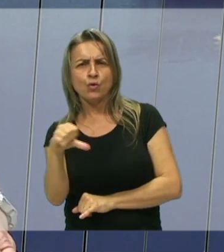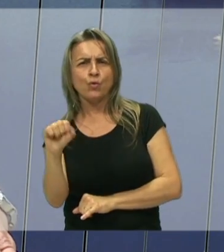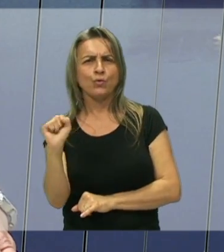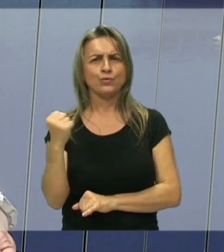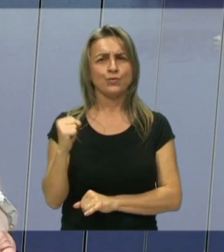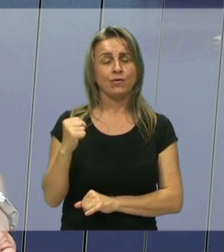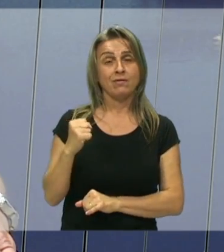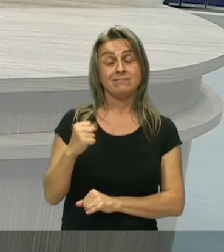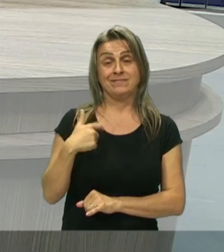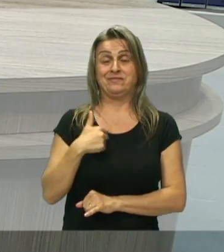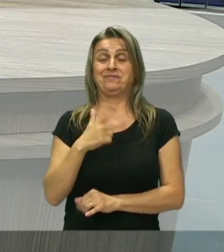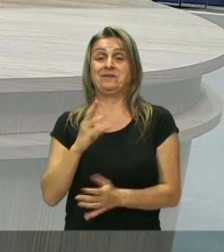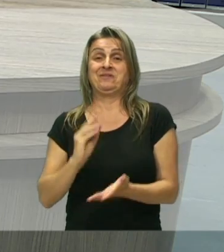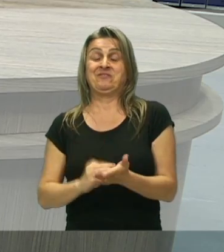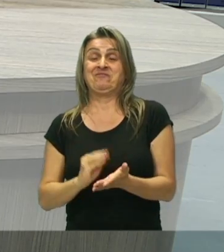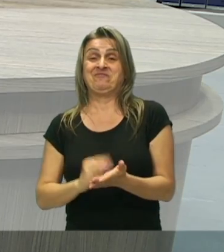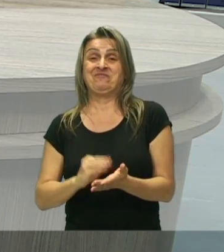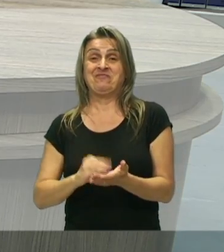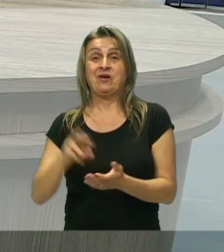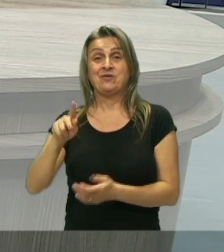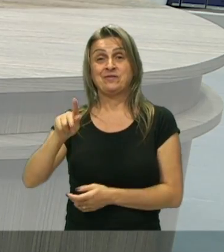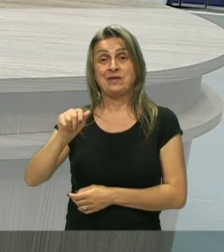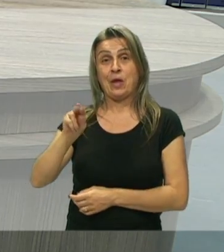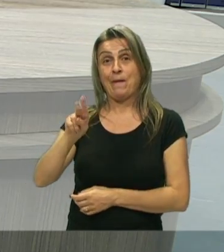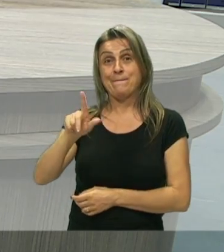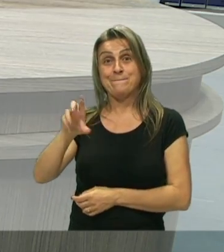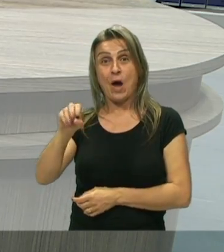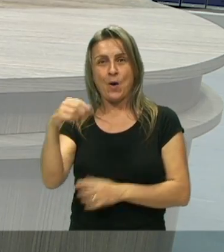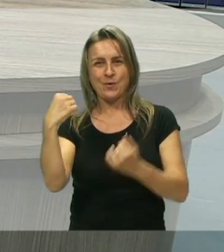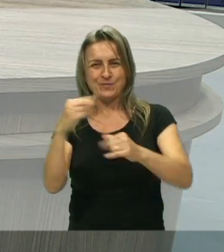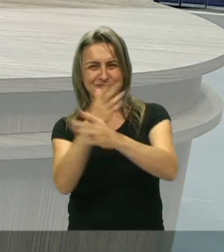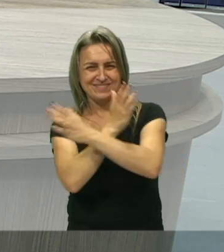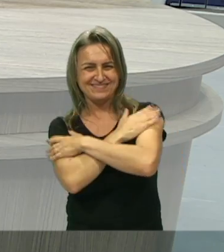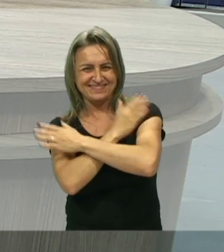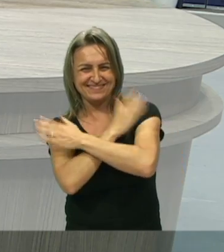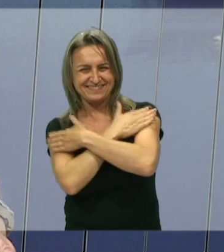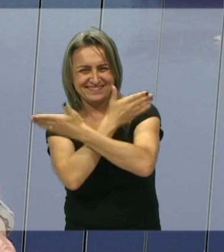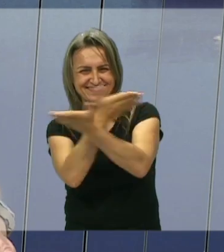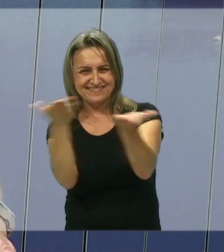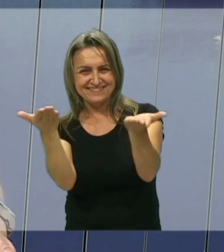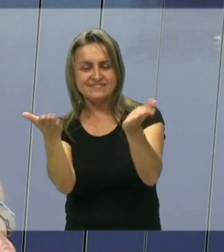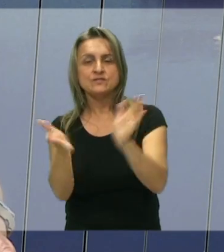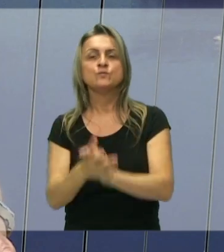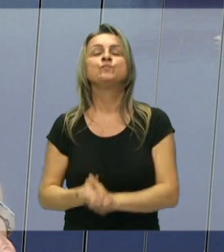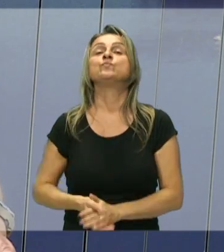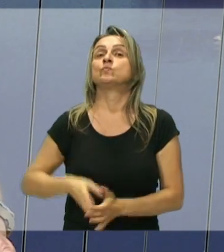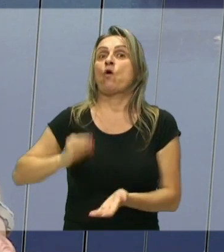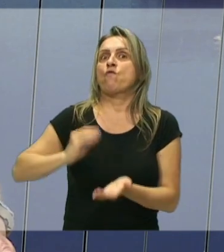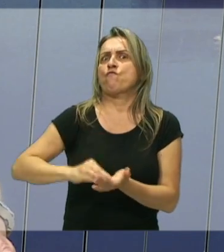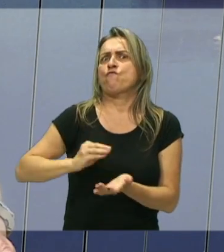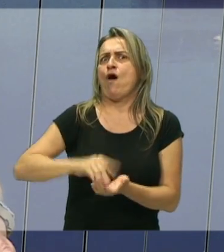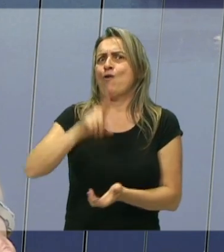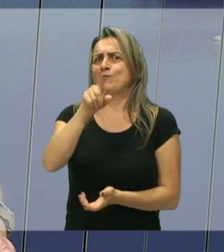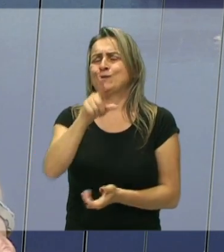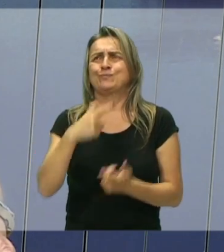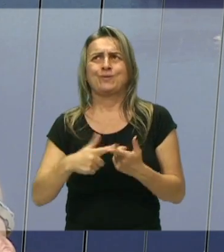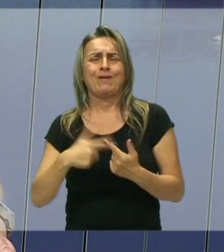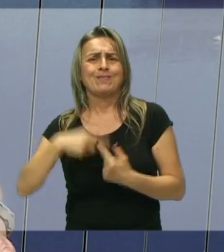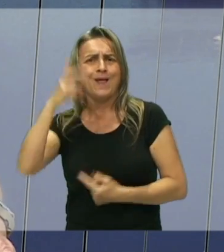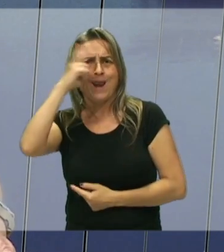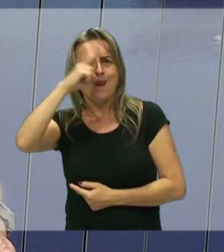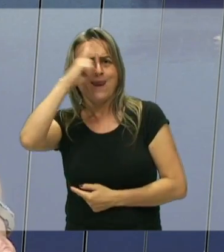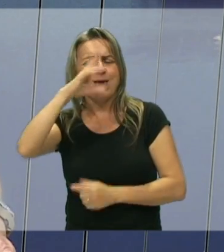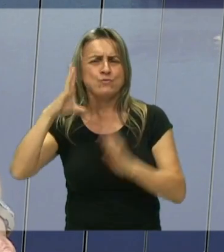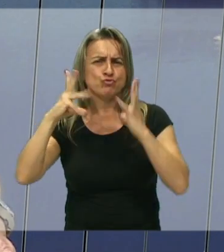Paulo, senão ele vai brigar com a gente. Ele pediu para mandar um abraço aí, pra Paulo. A falta que faz o Paulo. O Paulo, ele tem uma memória para essas